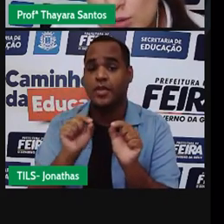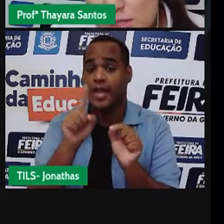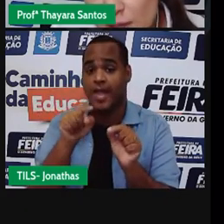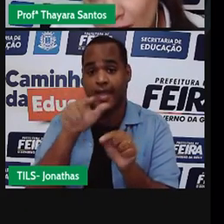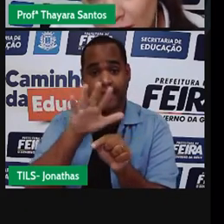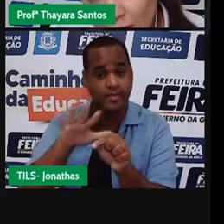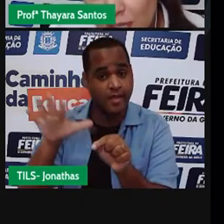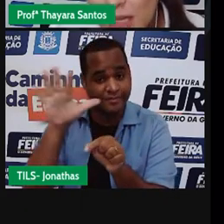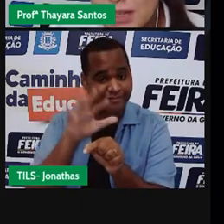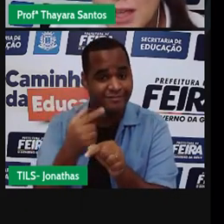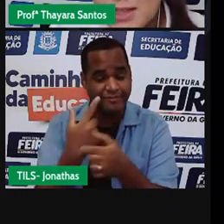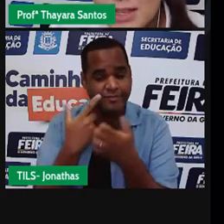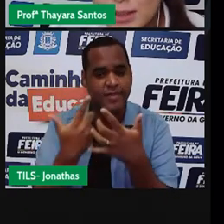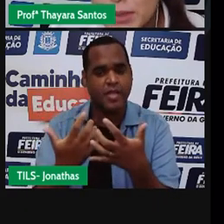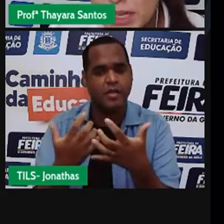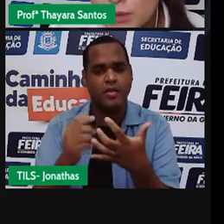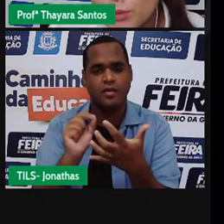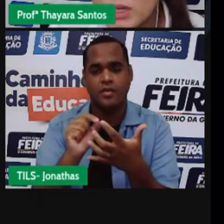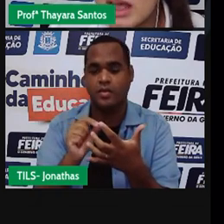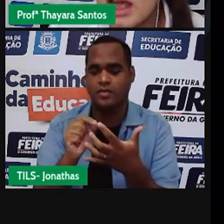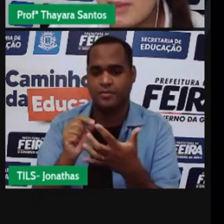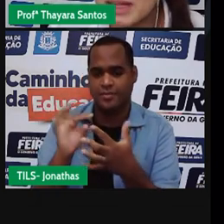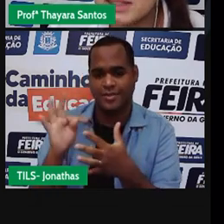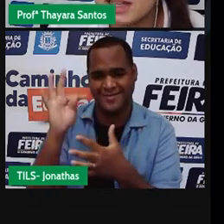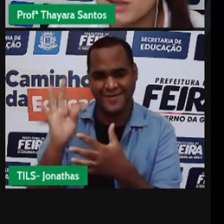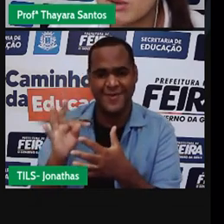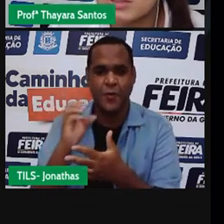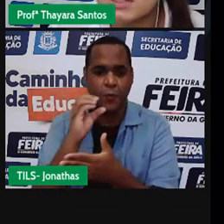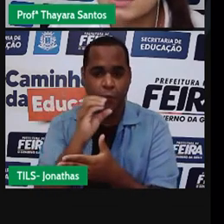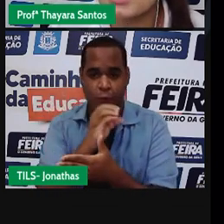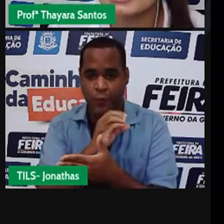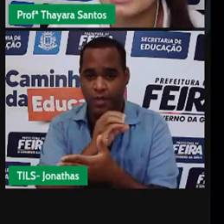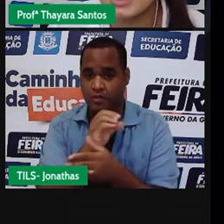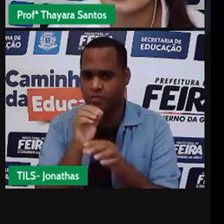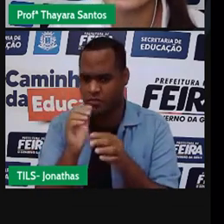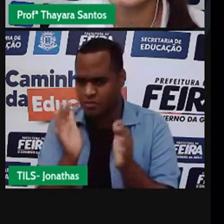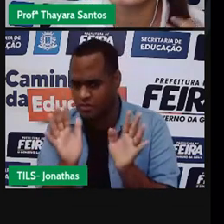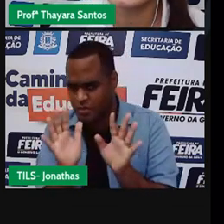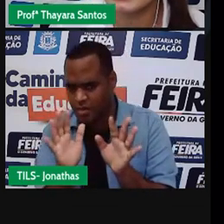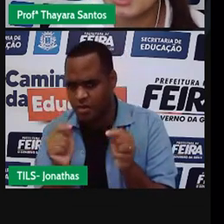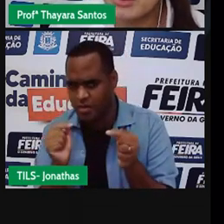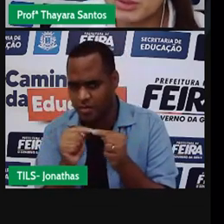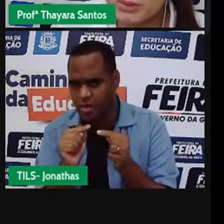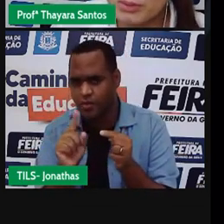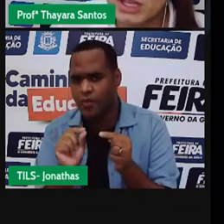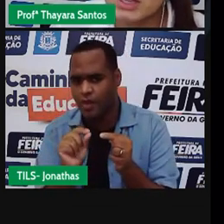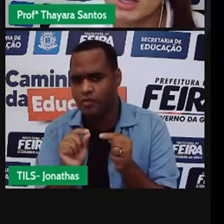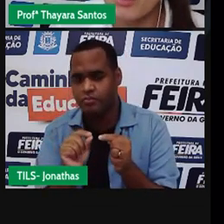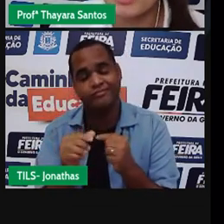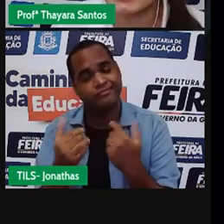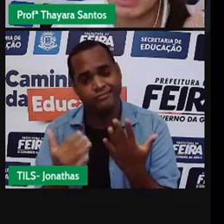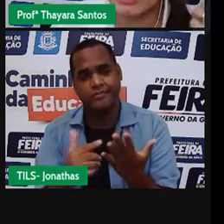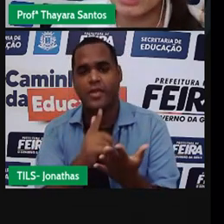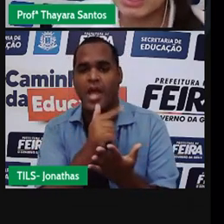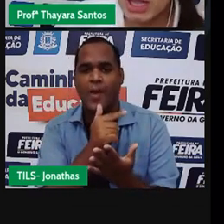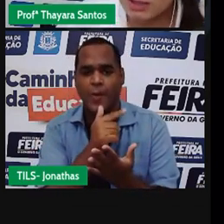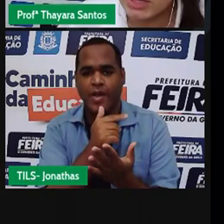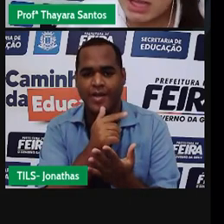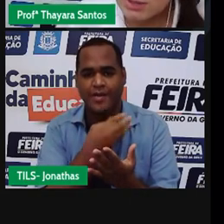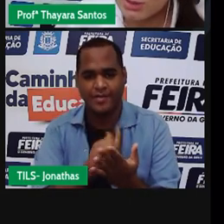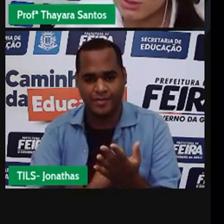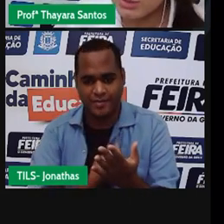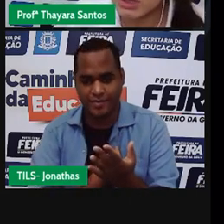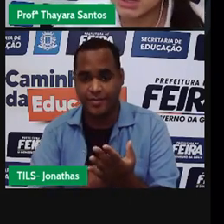nessa condição aqui, nessa temperatura, a matéria encontra-se no estado líquido. Então, estava no